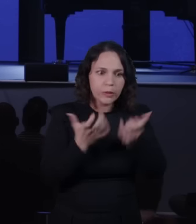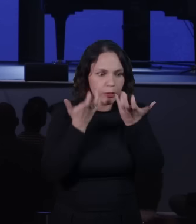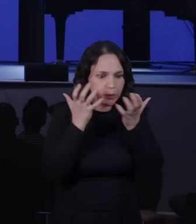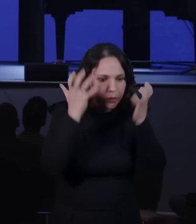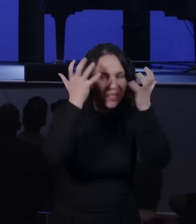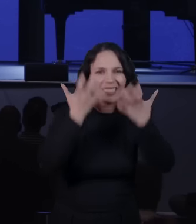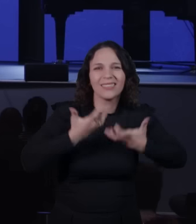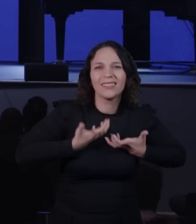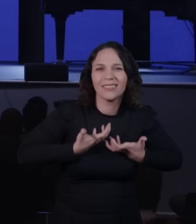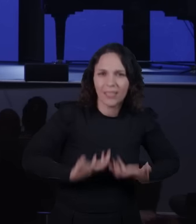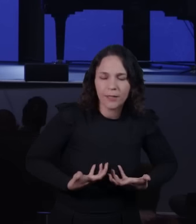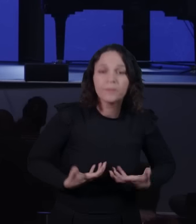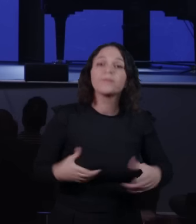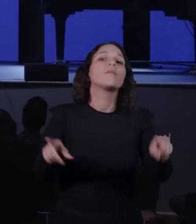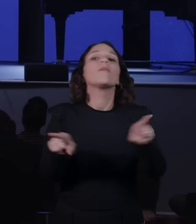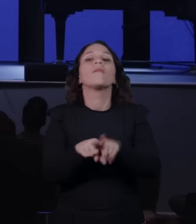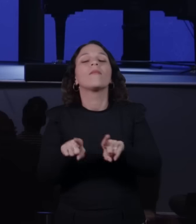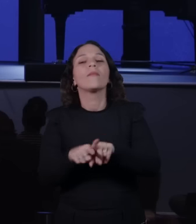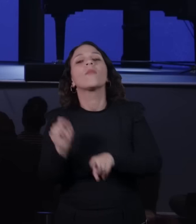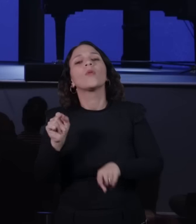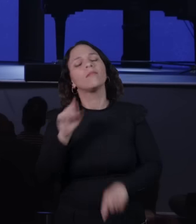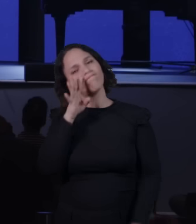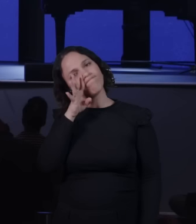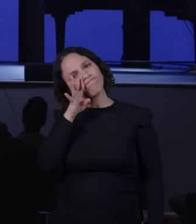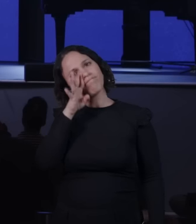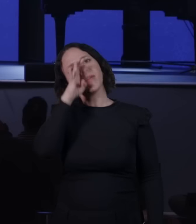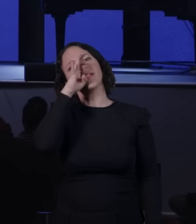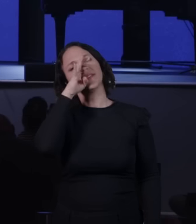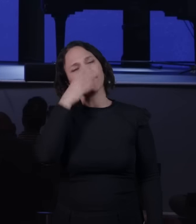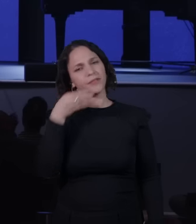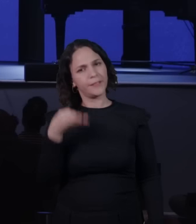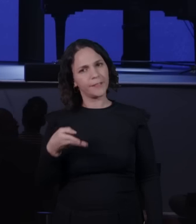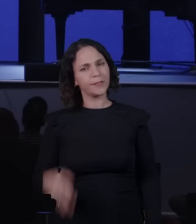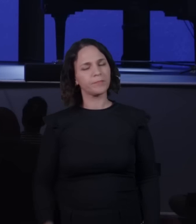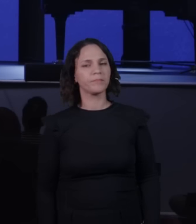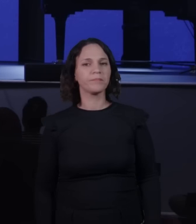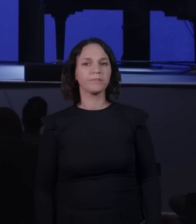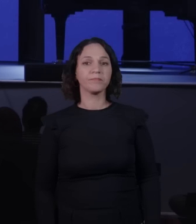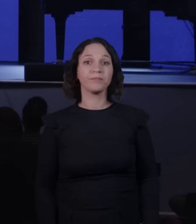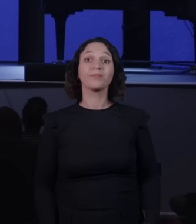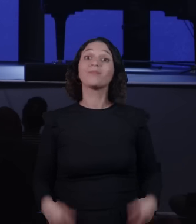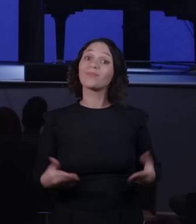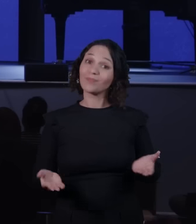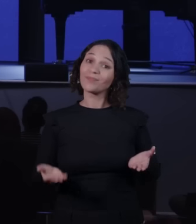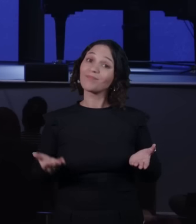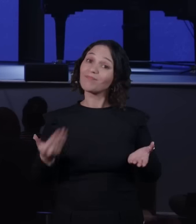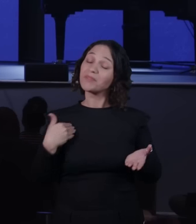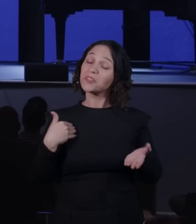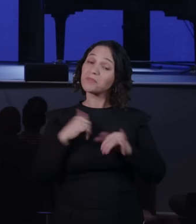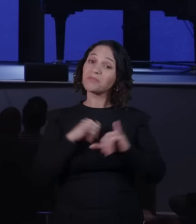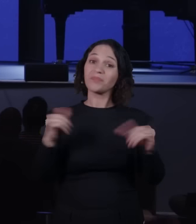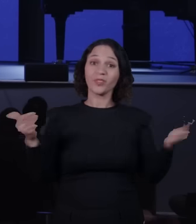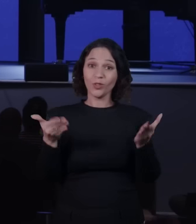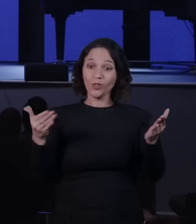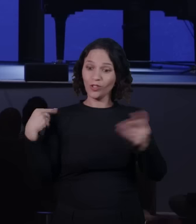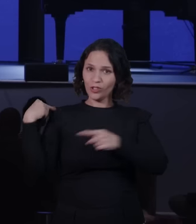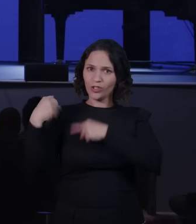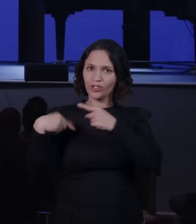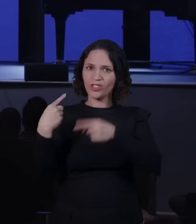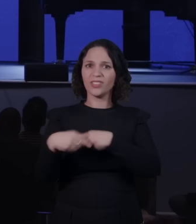extenuado, como também a tua perseverança. E eu quero dizer que hoje nós vivemos numa